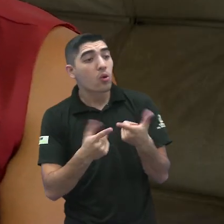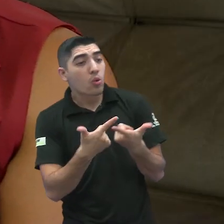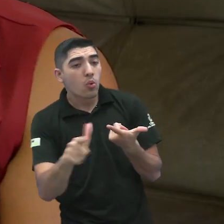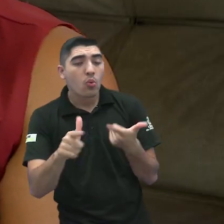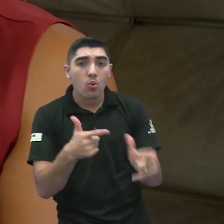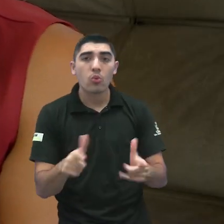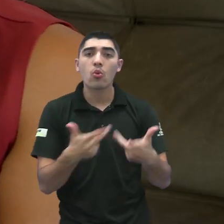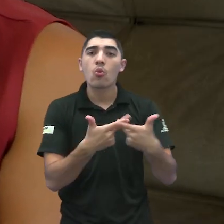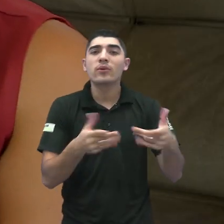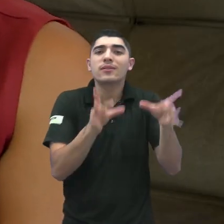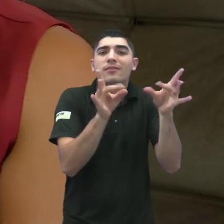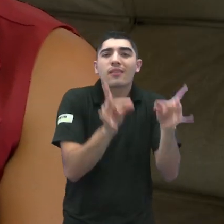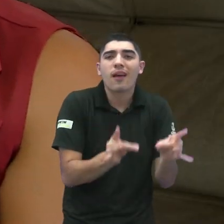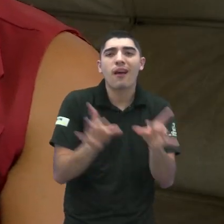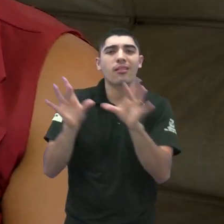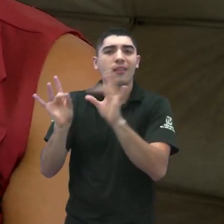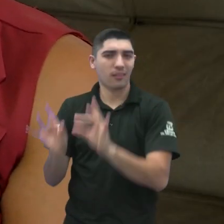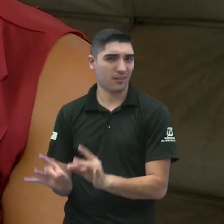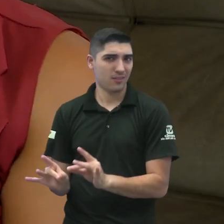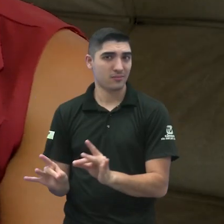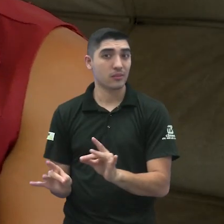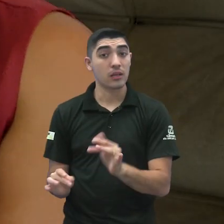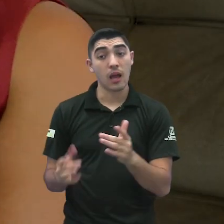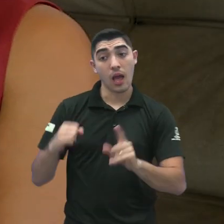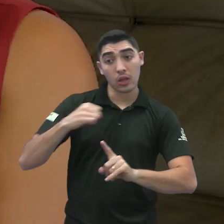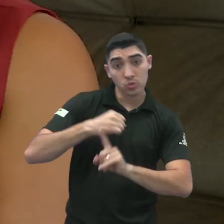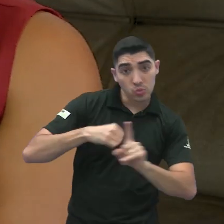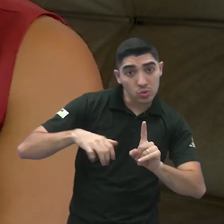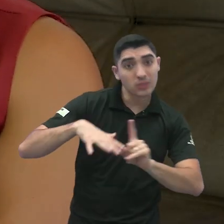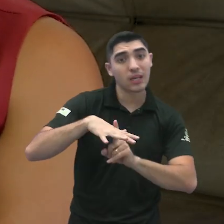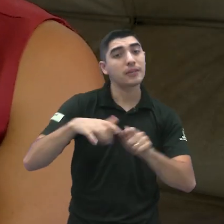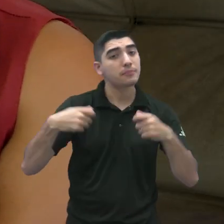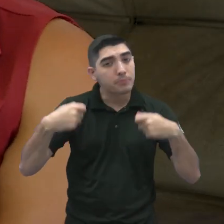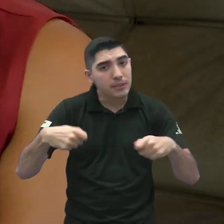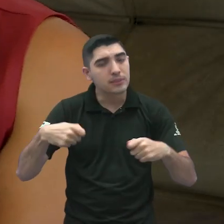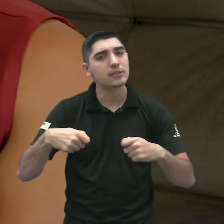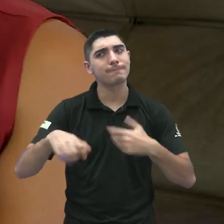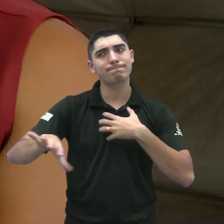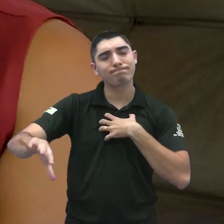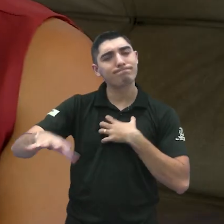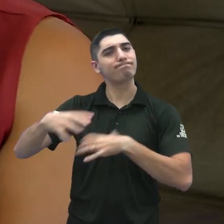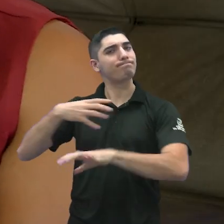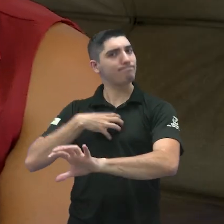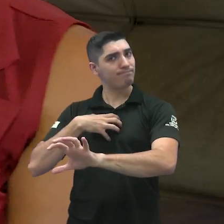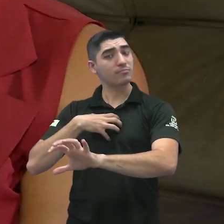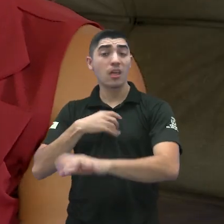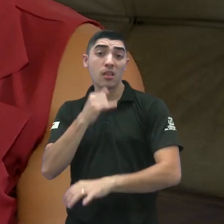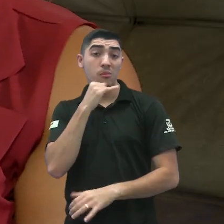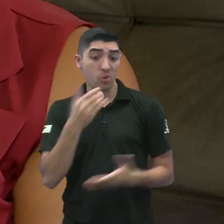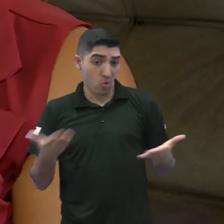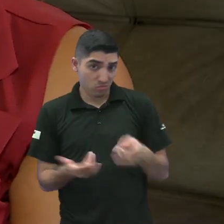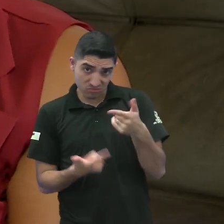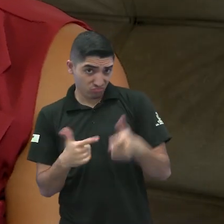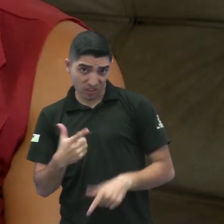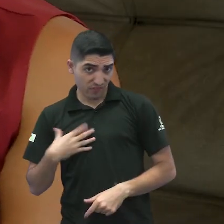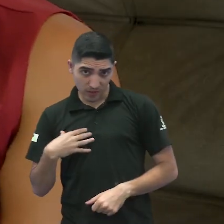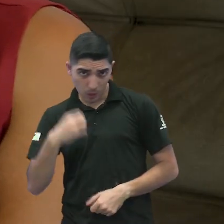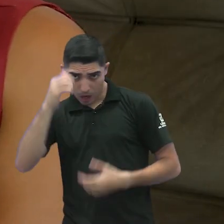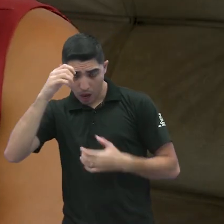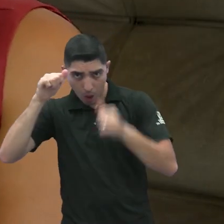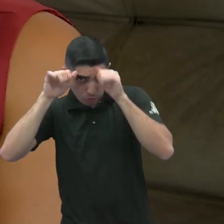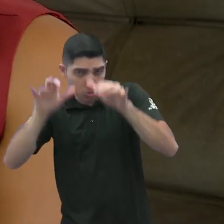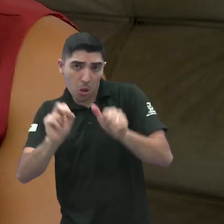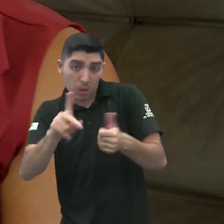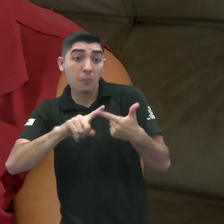detalhes. Eu acho que a sociedade no todo, ela tinha que ser mais empática. Pensar, olha, hoje eu posso não ter um filho autista, mas eu tenho